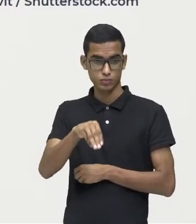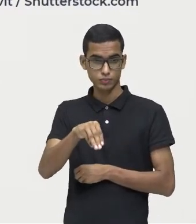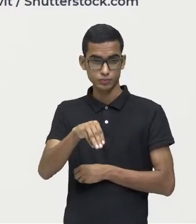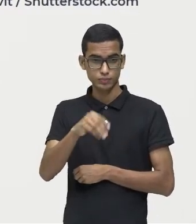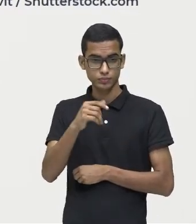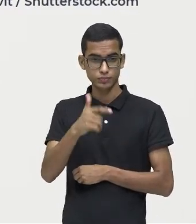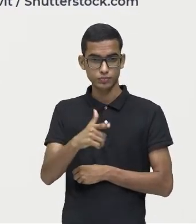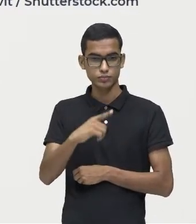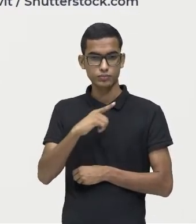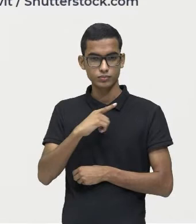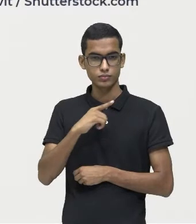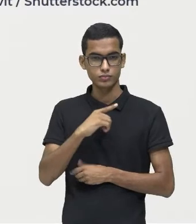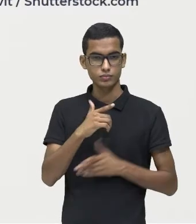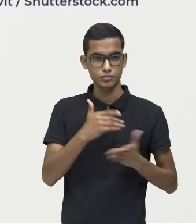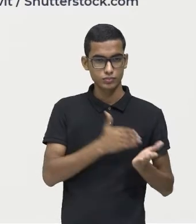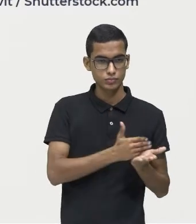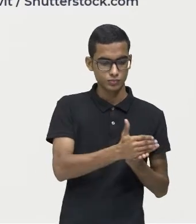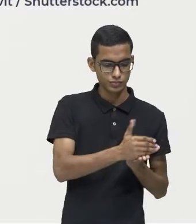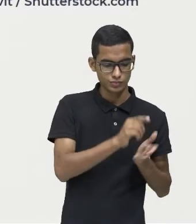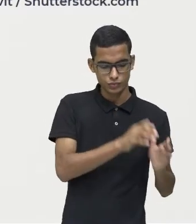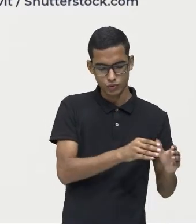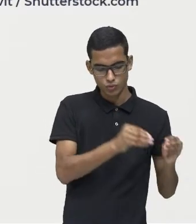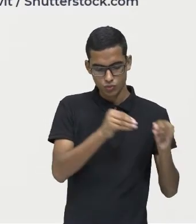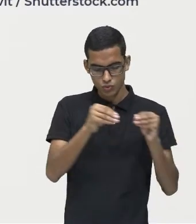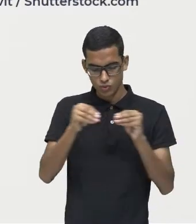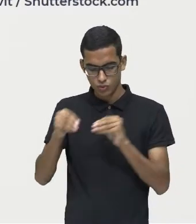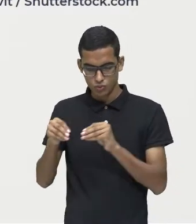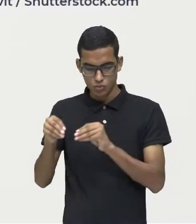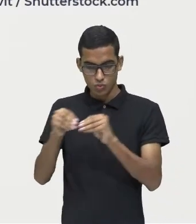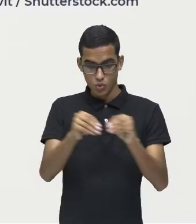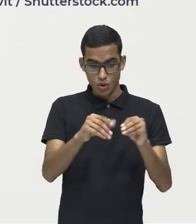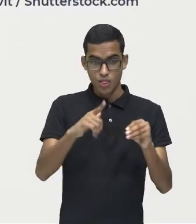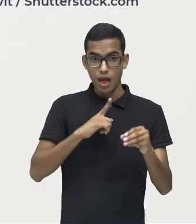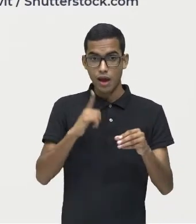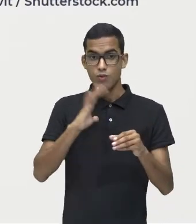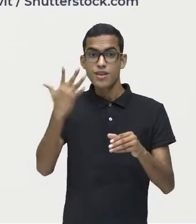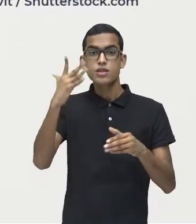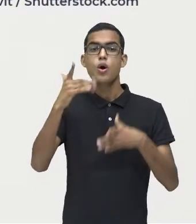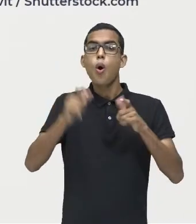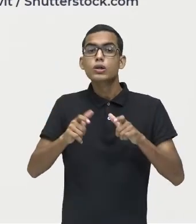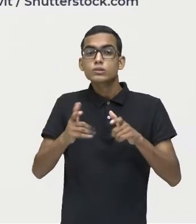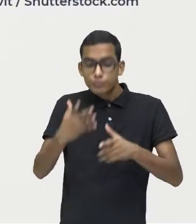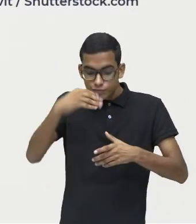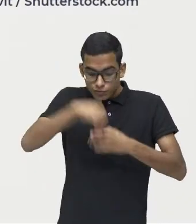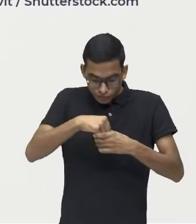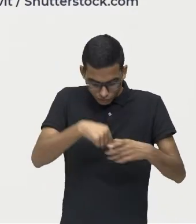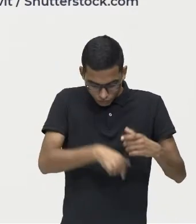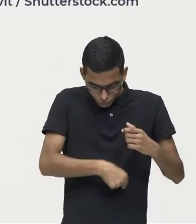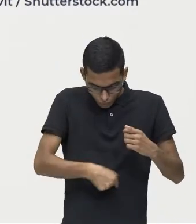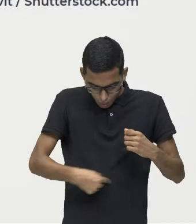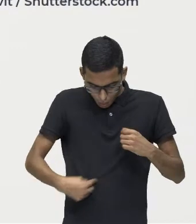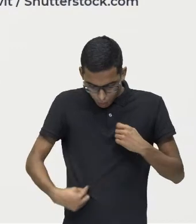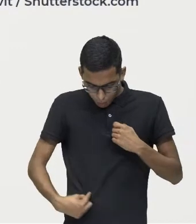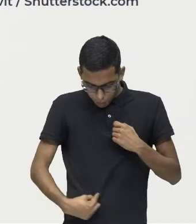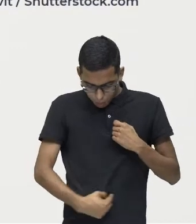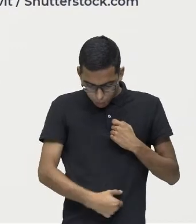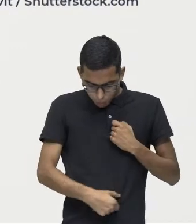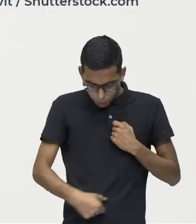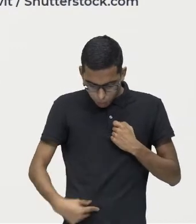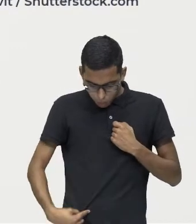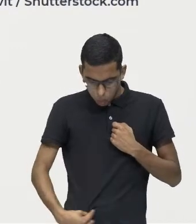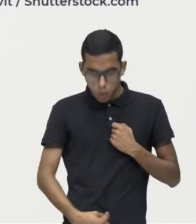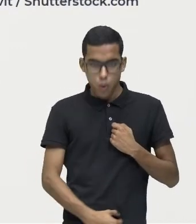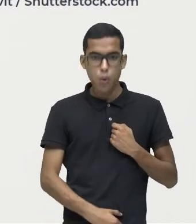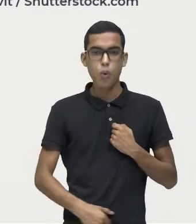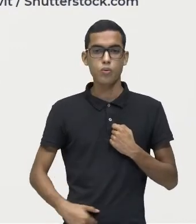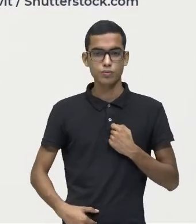ó, duodeno, jejuno e íleo. É justamente essa sequência que segue aqui, ó, o